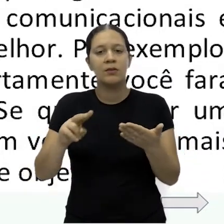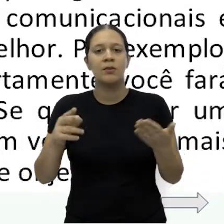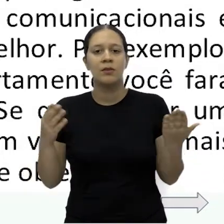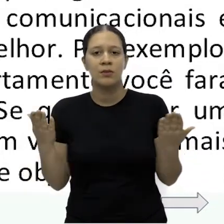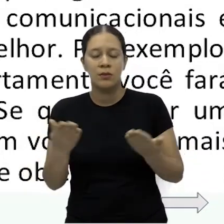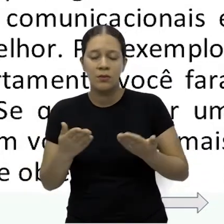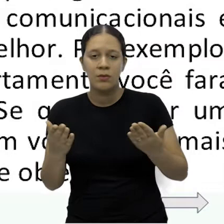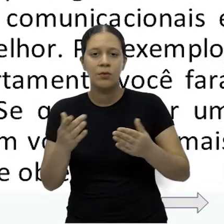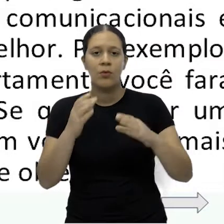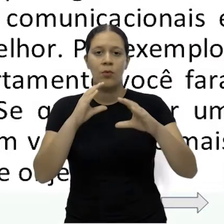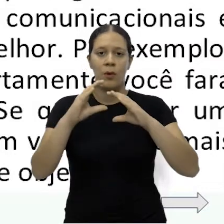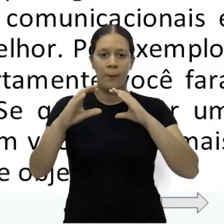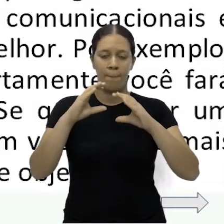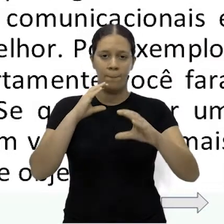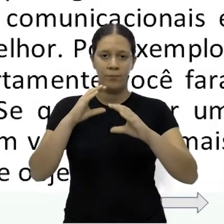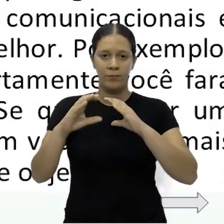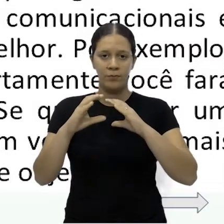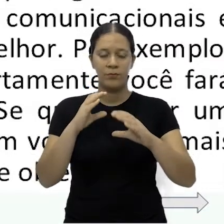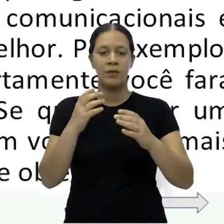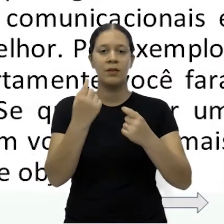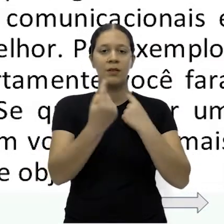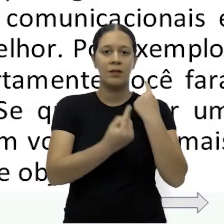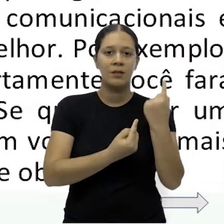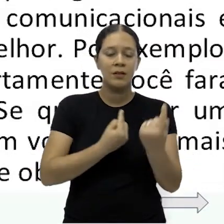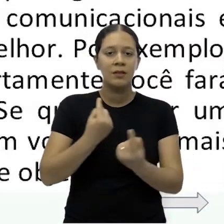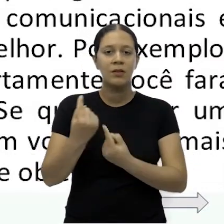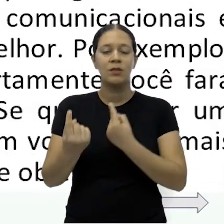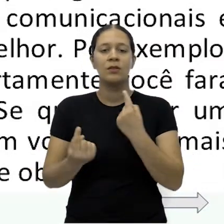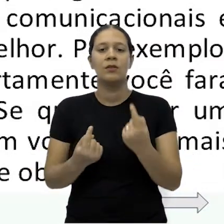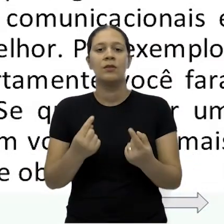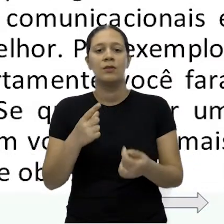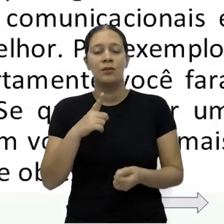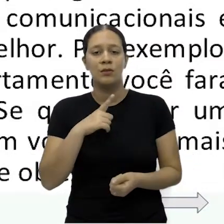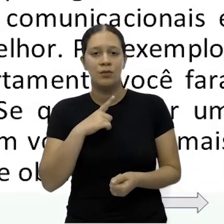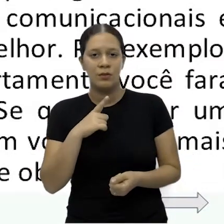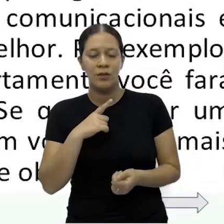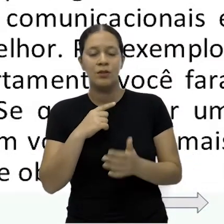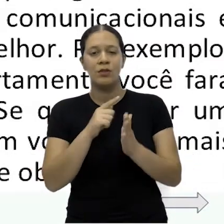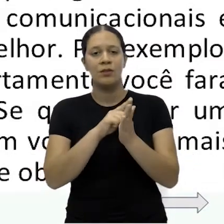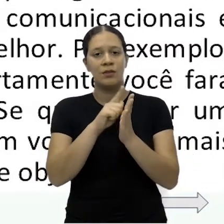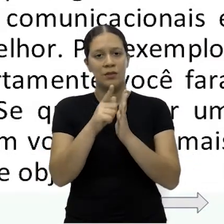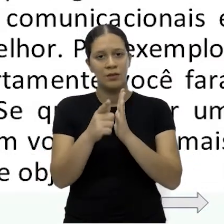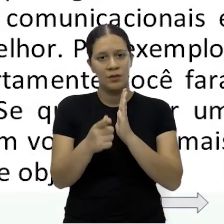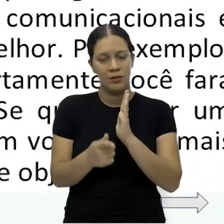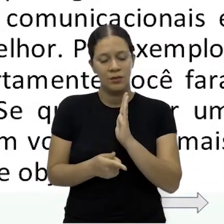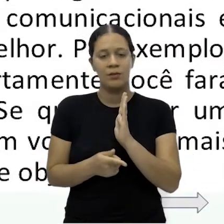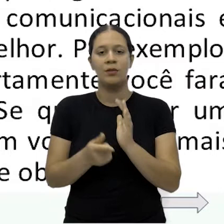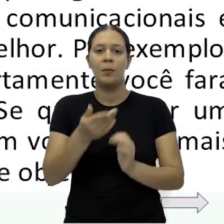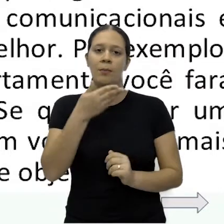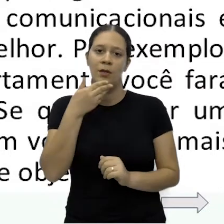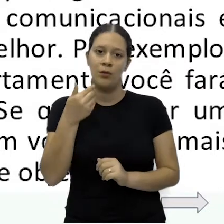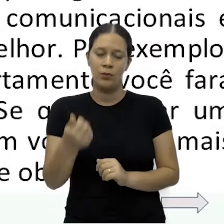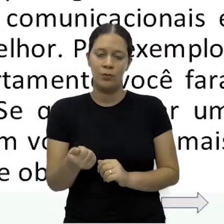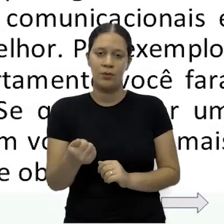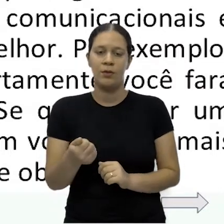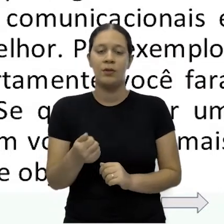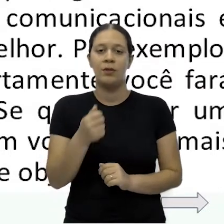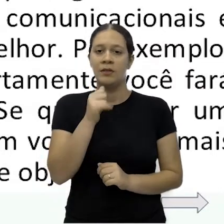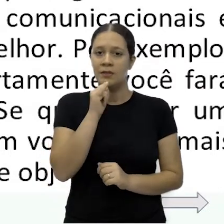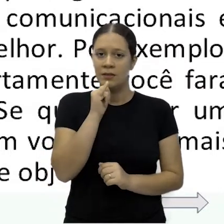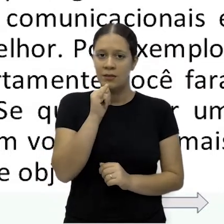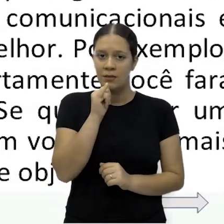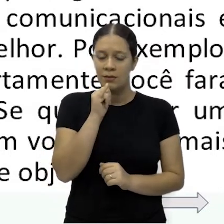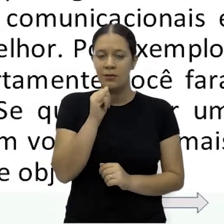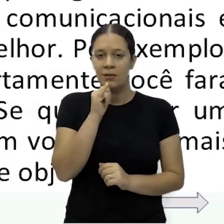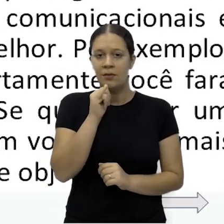diferentes situações comunicacionais e para cada uma delas existe um gênero que se adapta melhor.